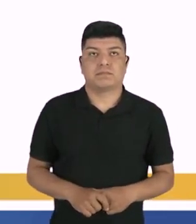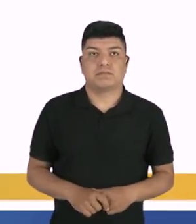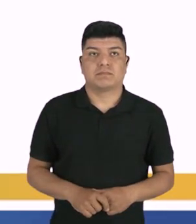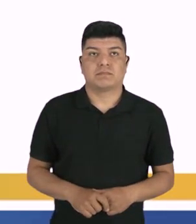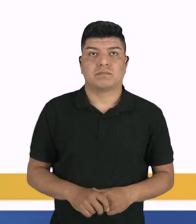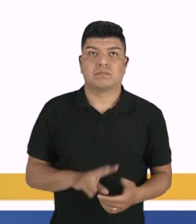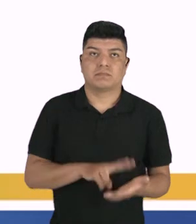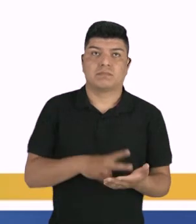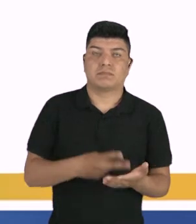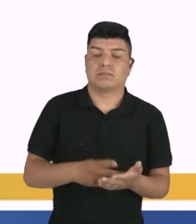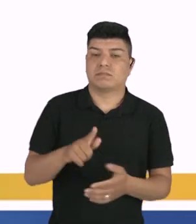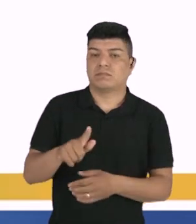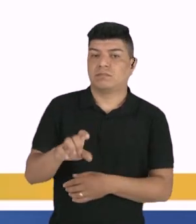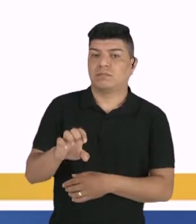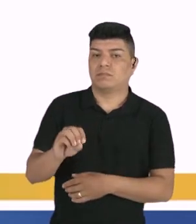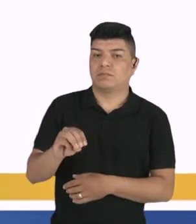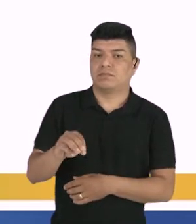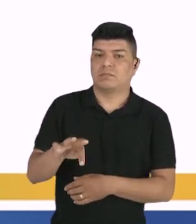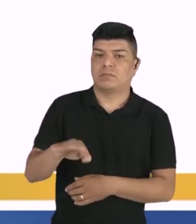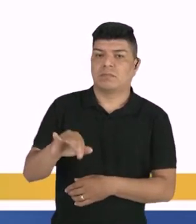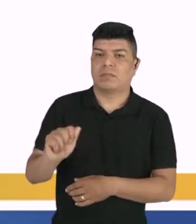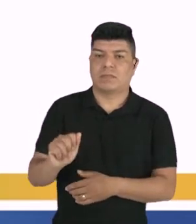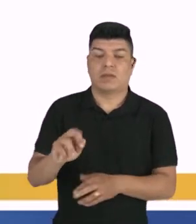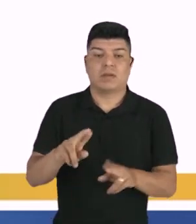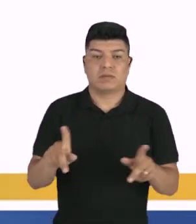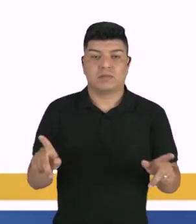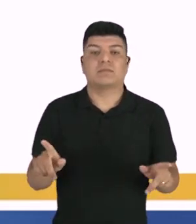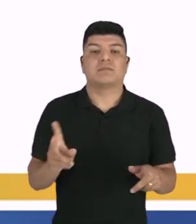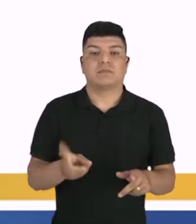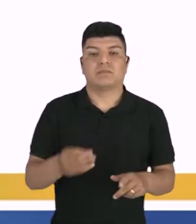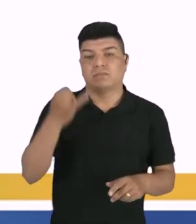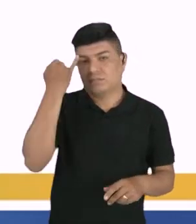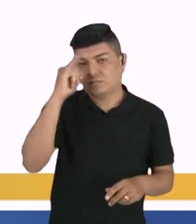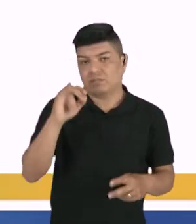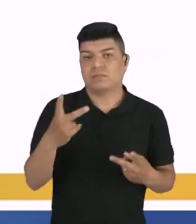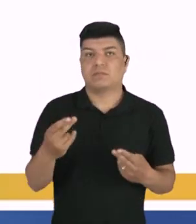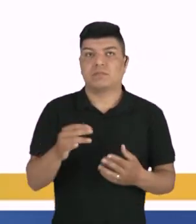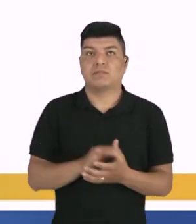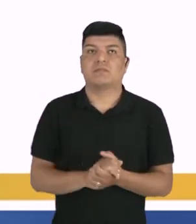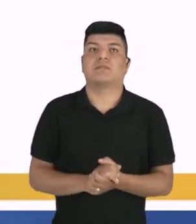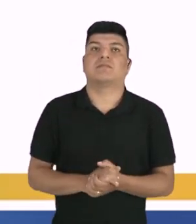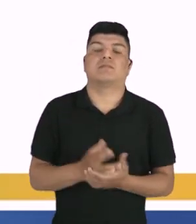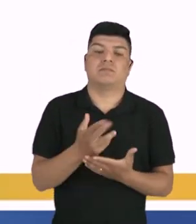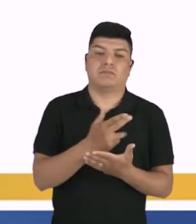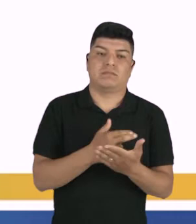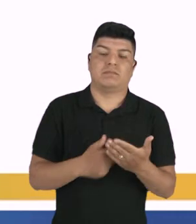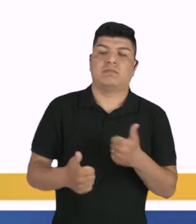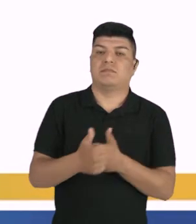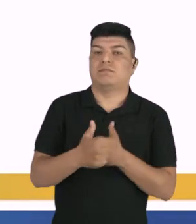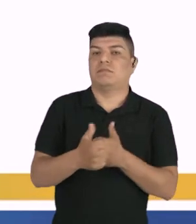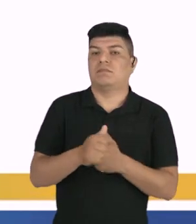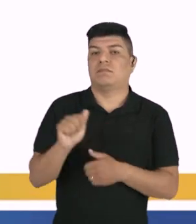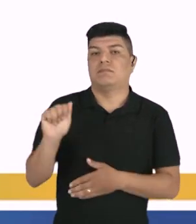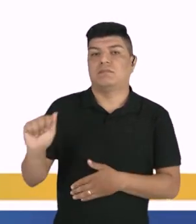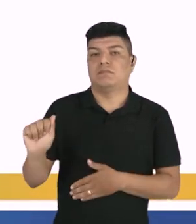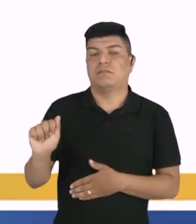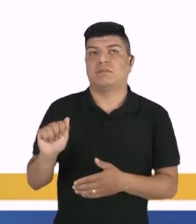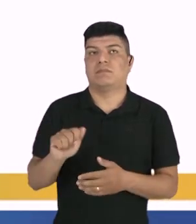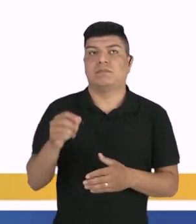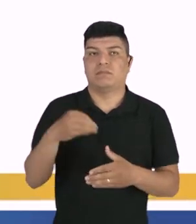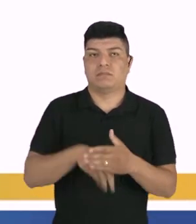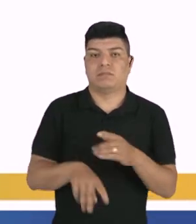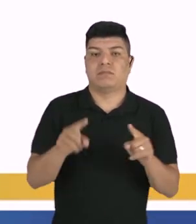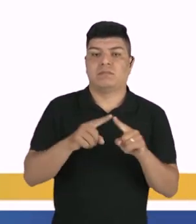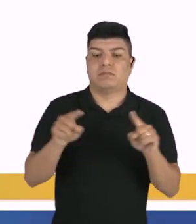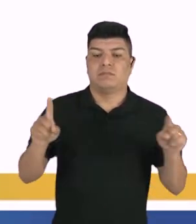A interpretação geométrica para a diferença também vai seguir a mesma ideia. Na imagem ao lado desenhamos um quadrado de lado A. Dentro